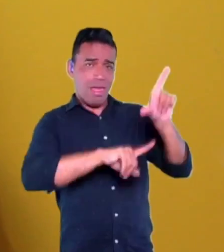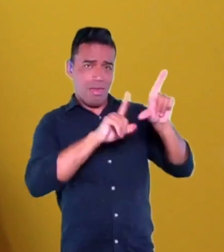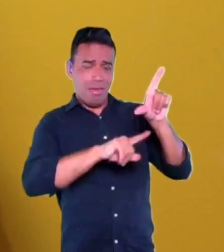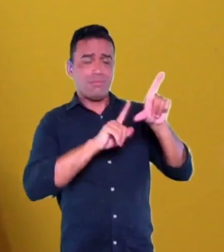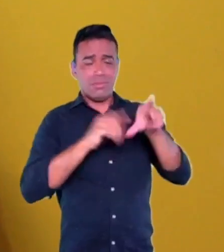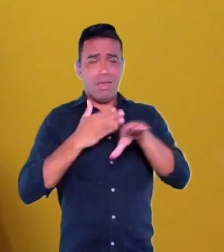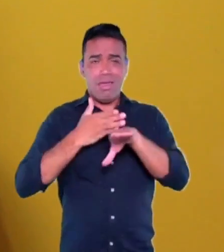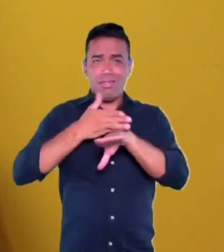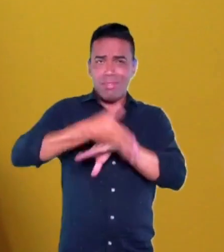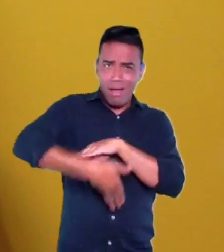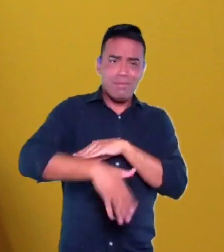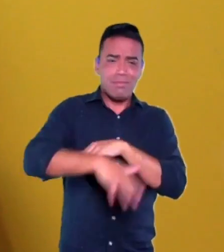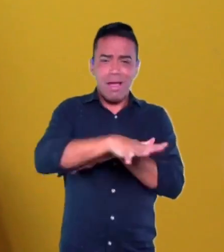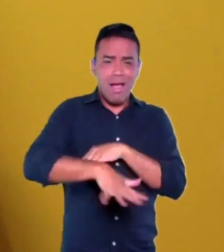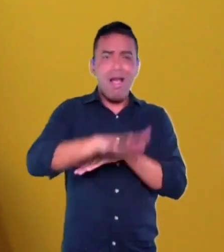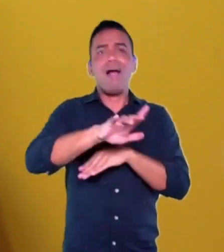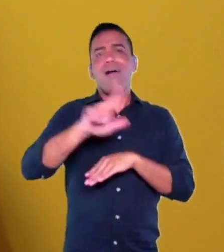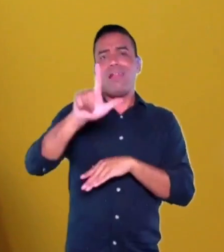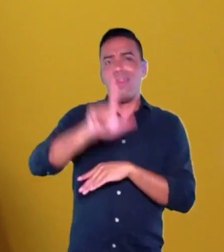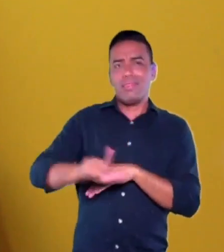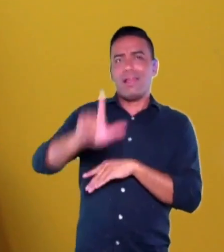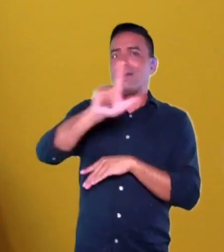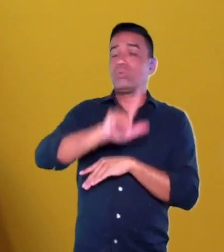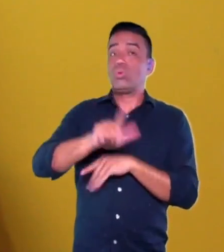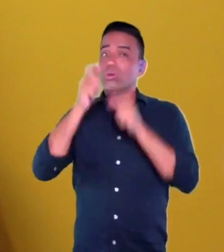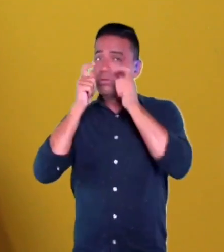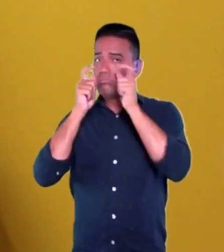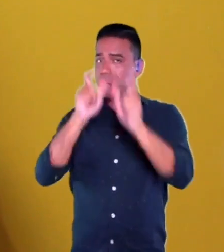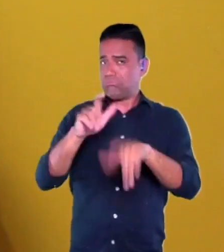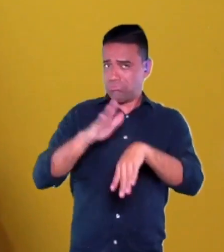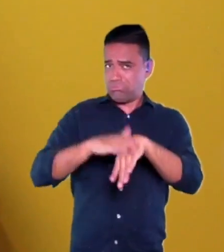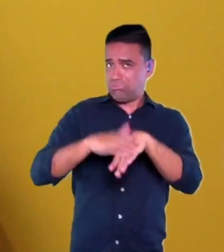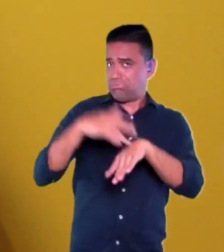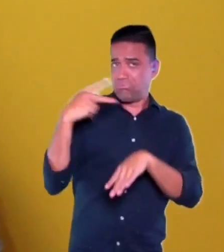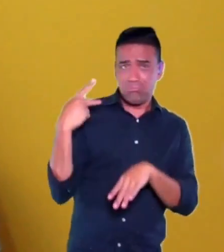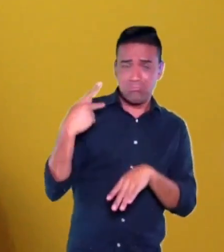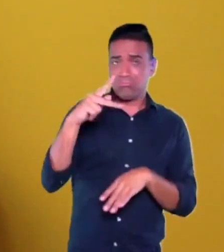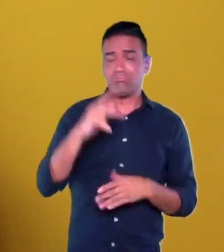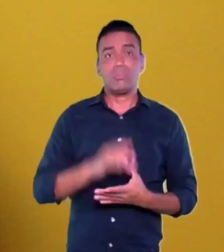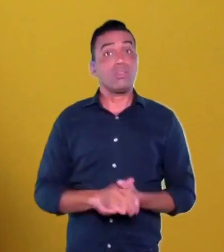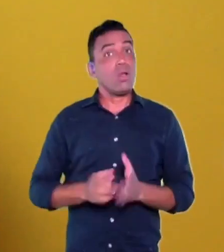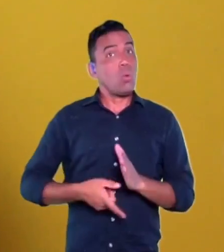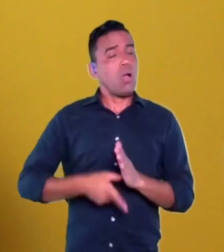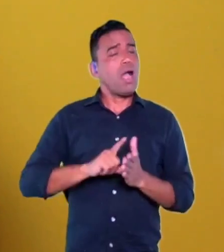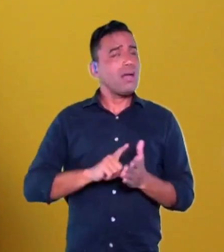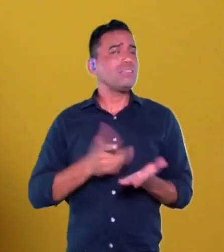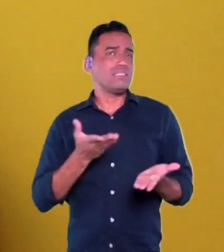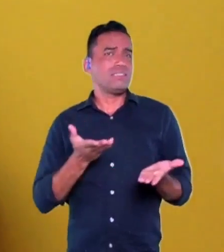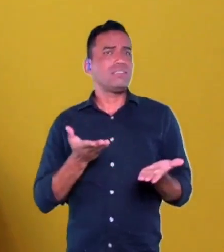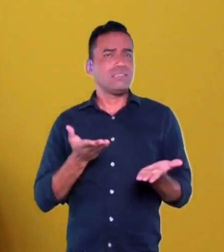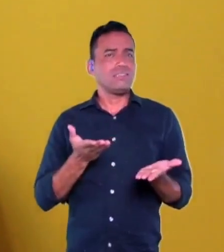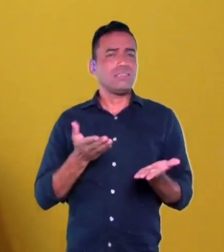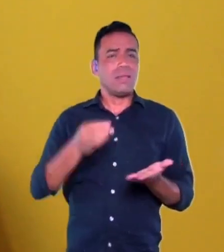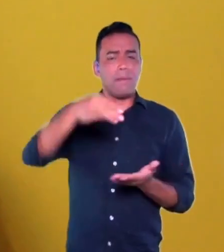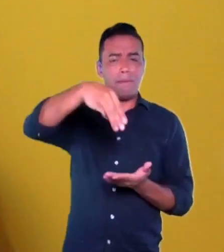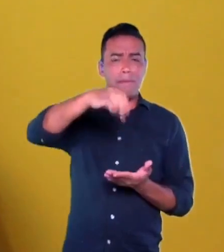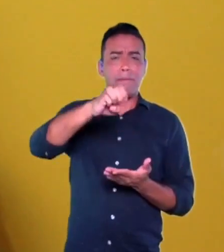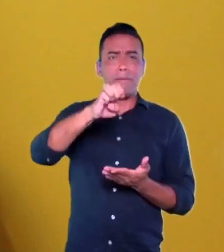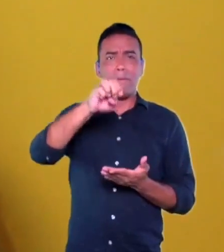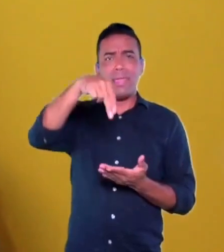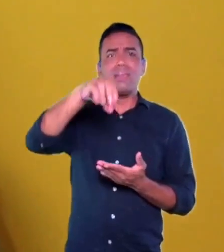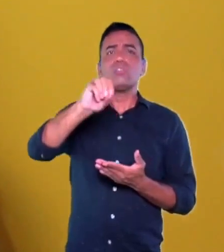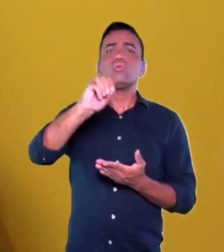esse caminho da literatura mesmo, do seu interesse. Antes da gente entrar mesmo no Menos Ainda, que eu acho que ele